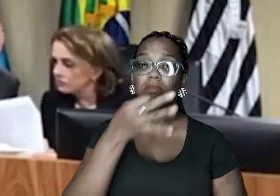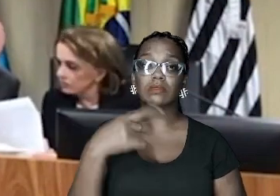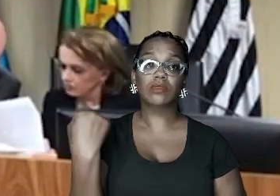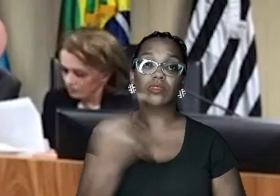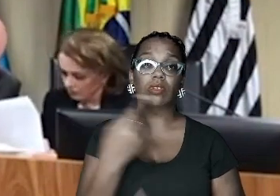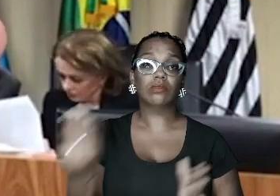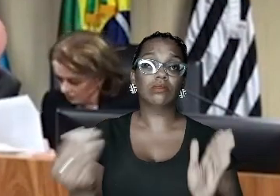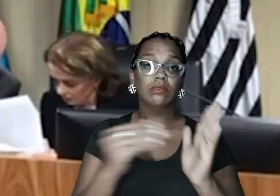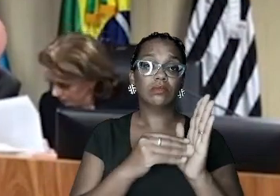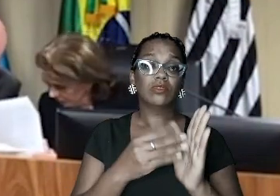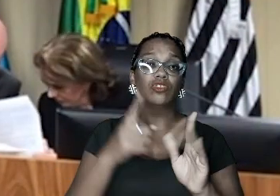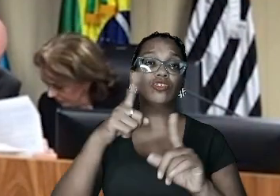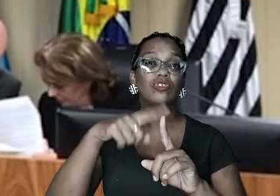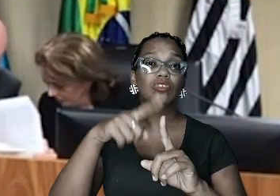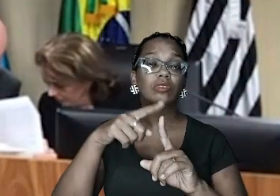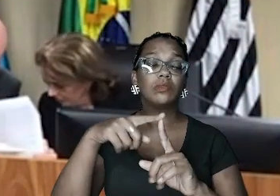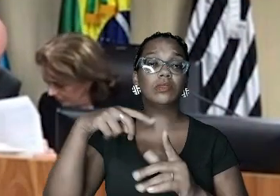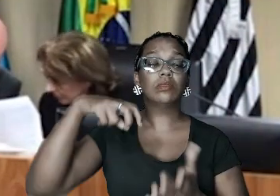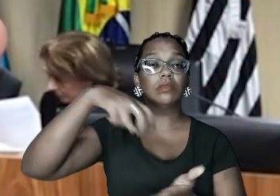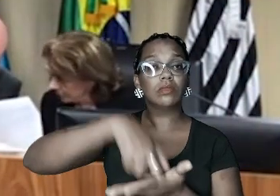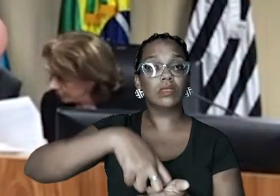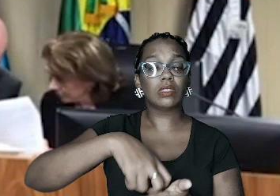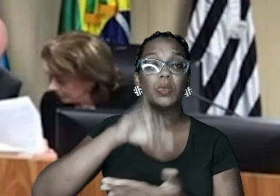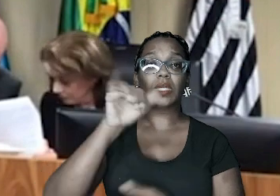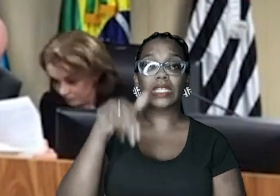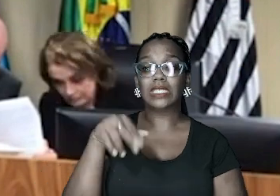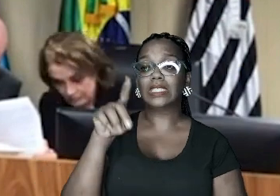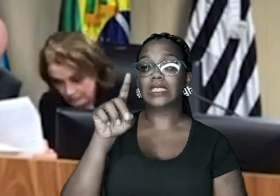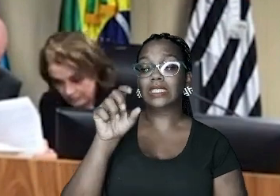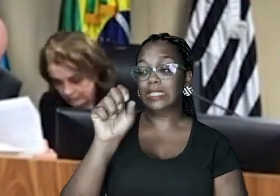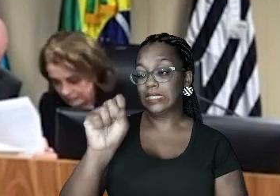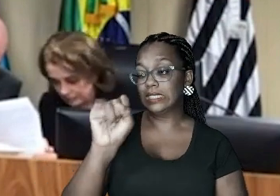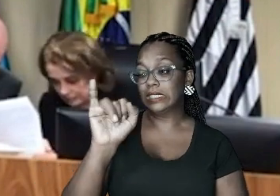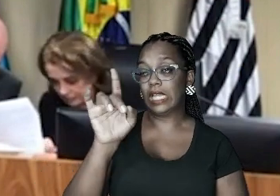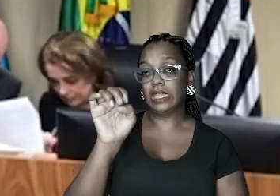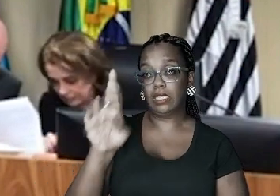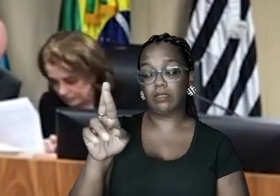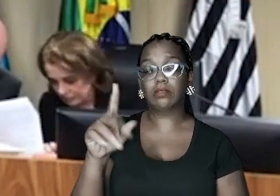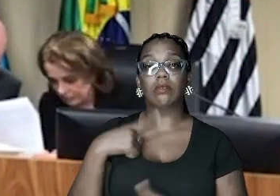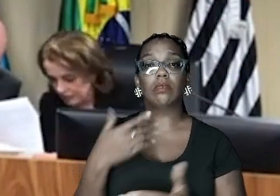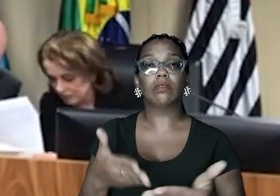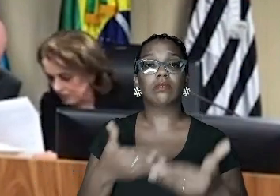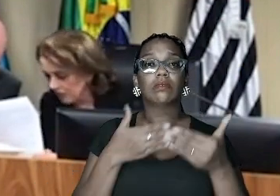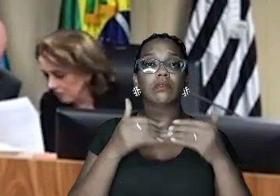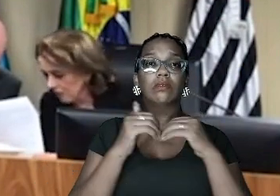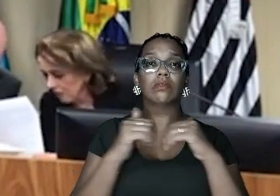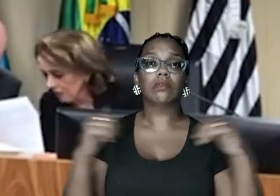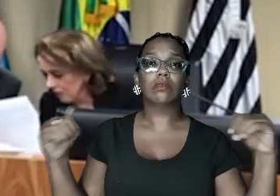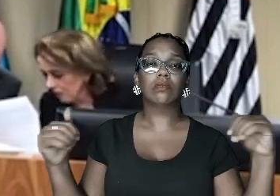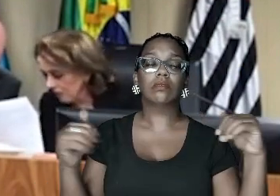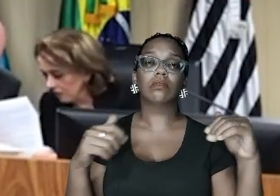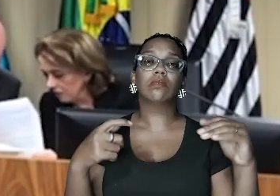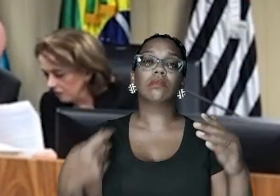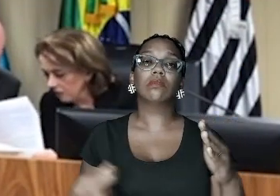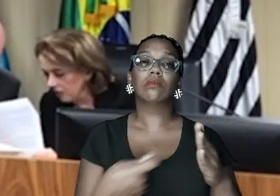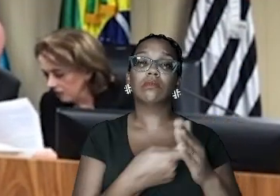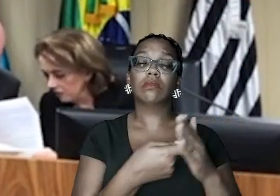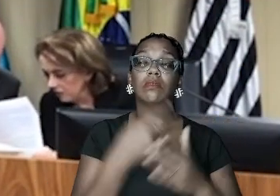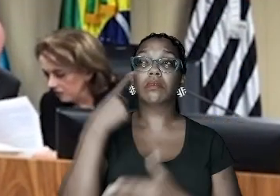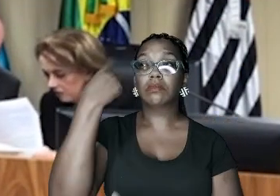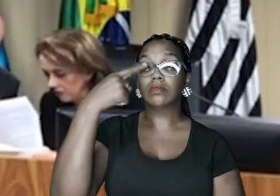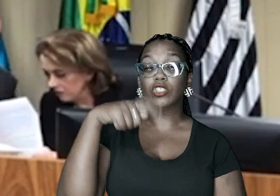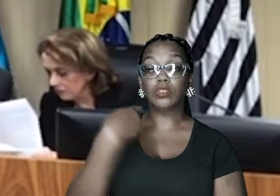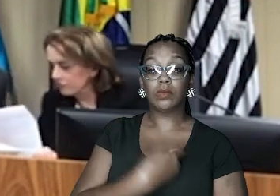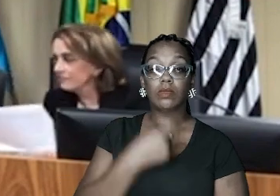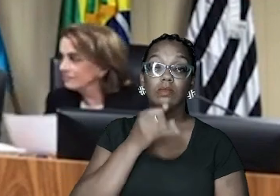no tipo Penal de inside para diferenciá-lo para apartá-lo da infração administrativa ou direito espanhol por exemplo tem uma